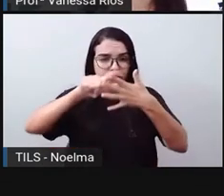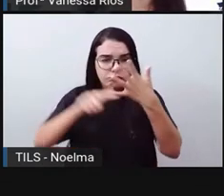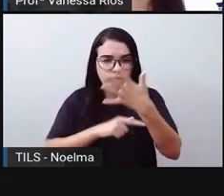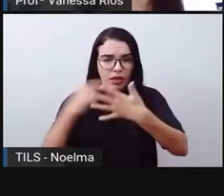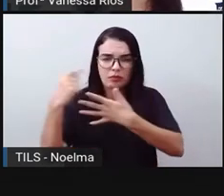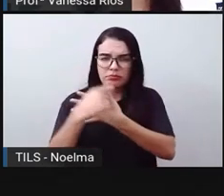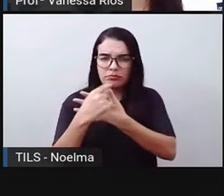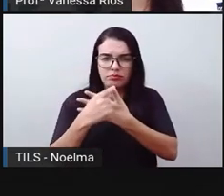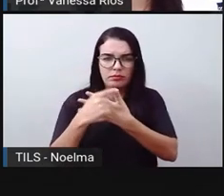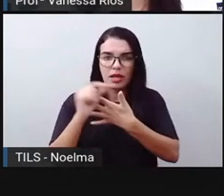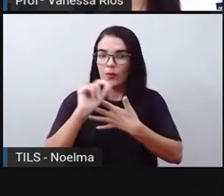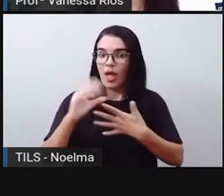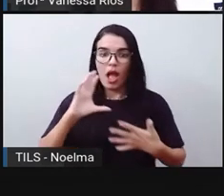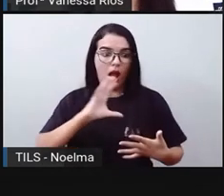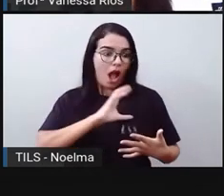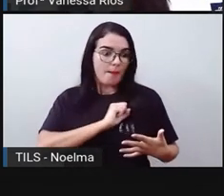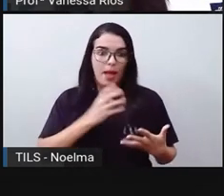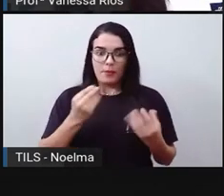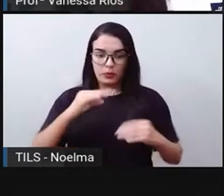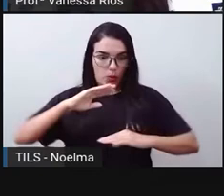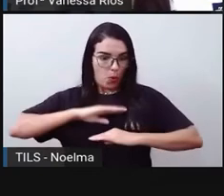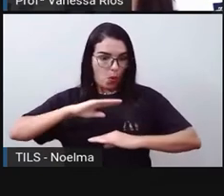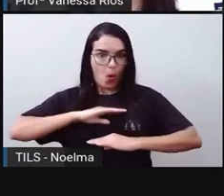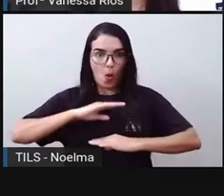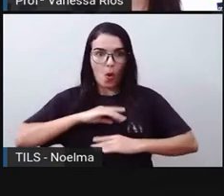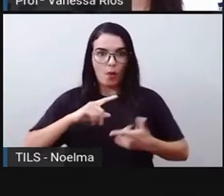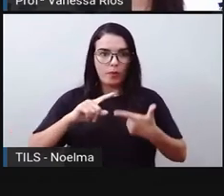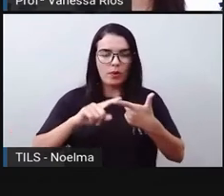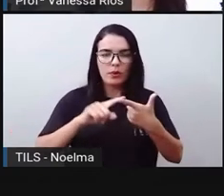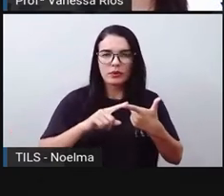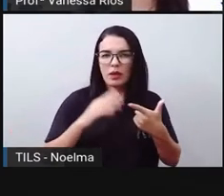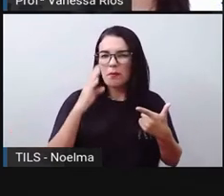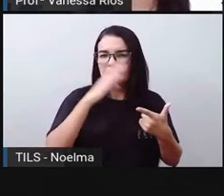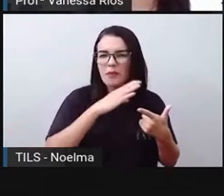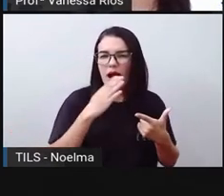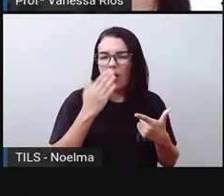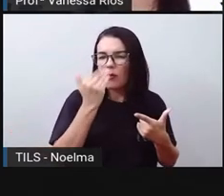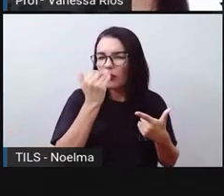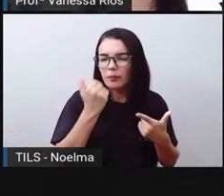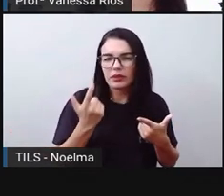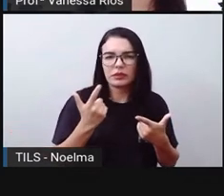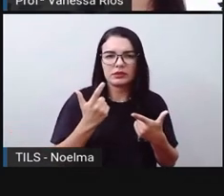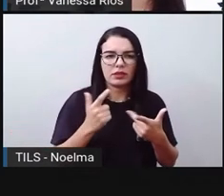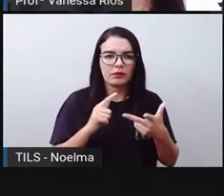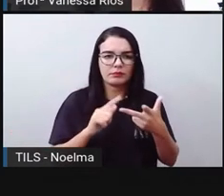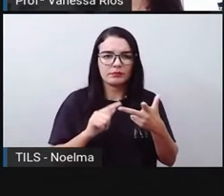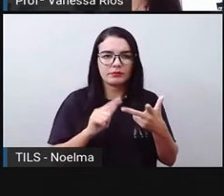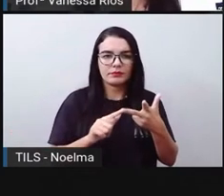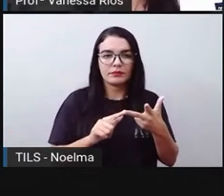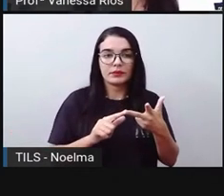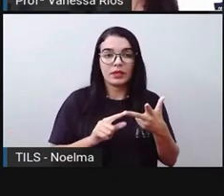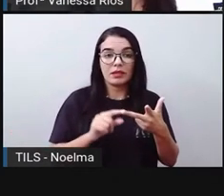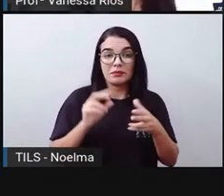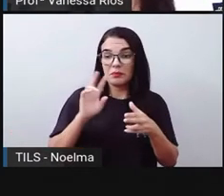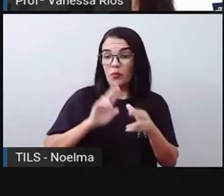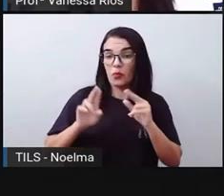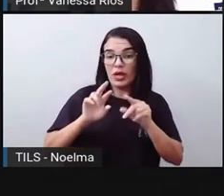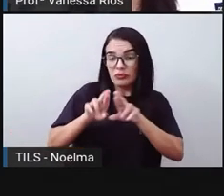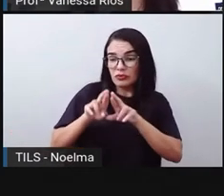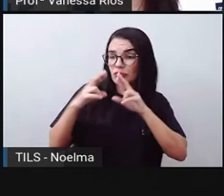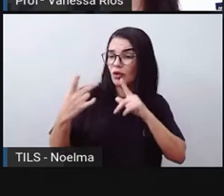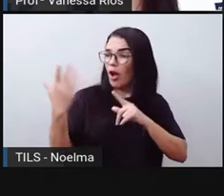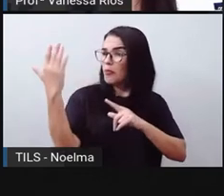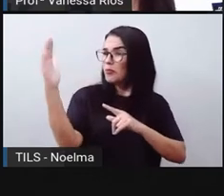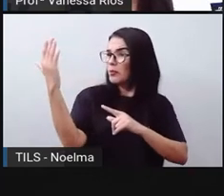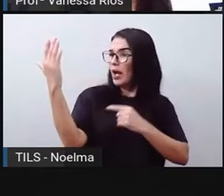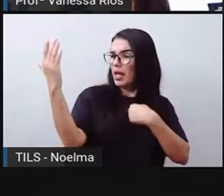ao corpo, maus hábitos alimentares, distorção da imagem corporal, né? Se enxerga sempre feia,